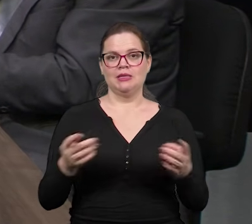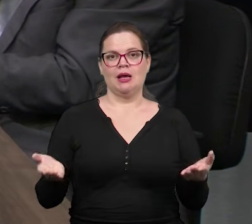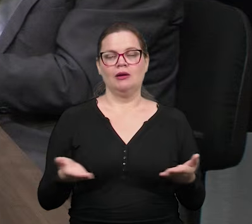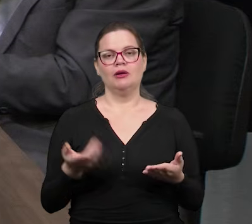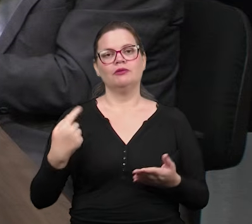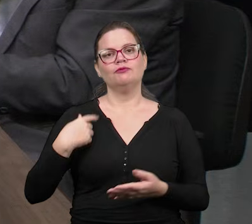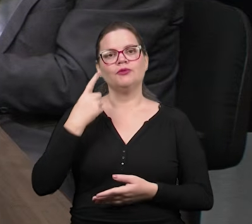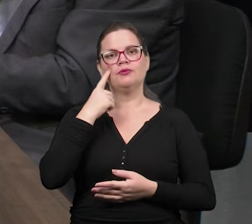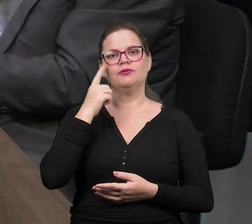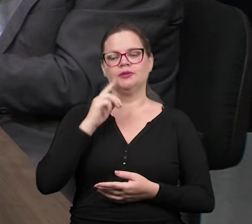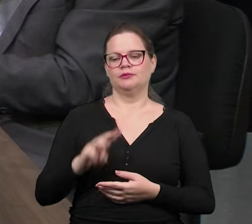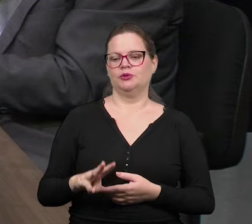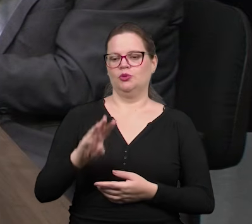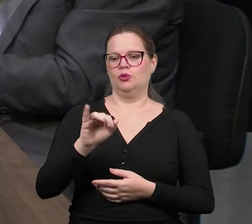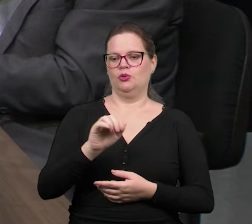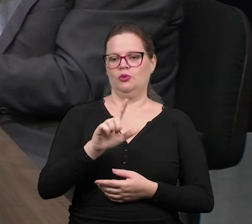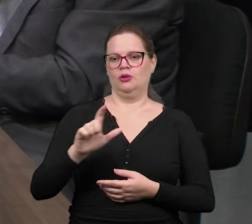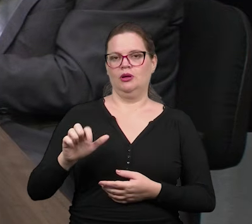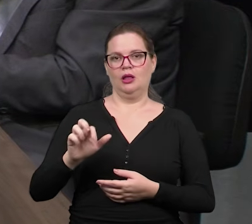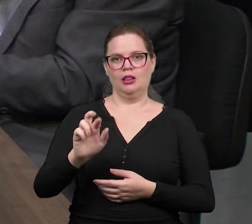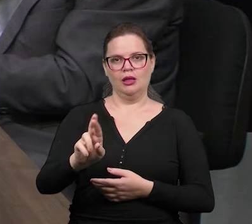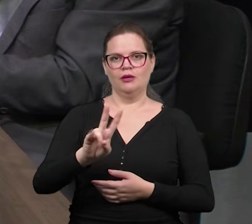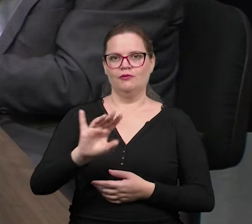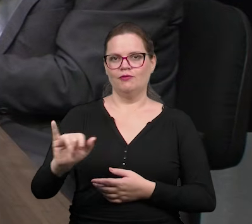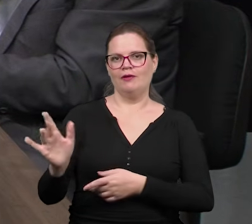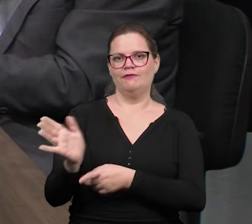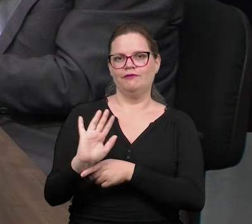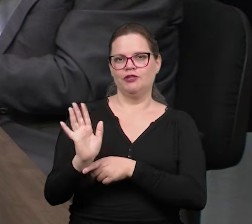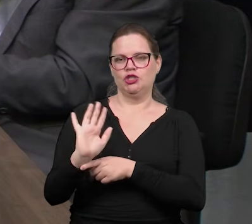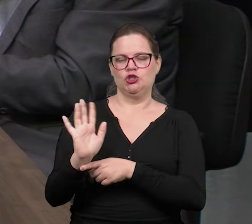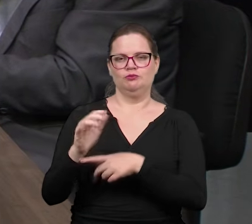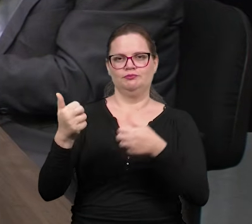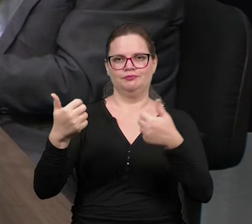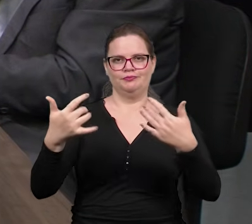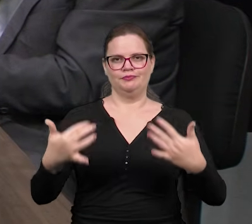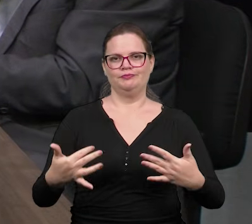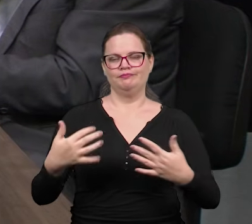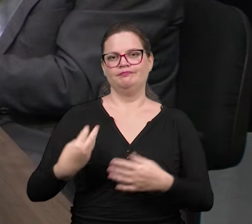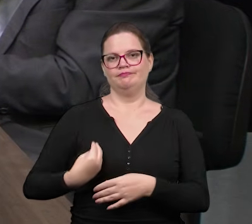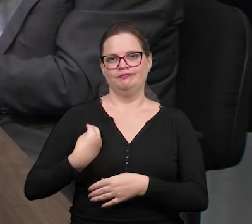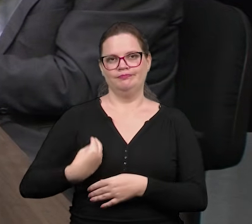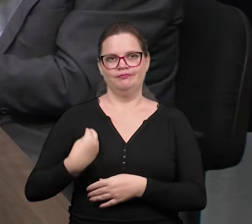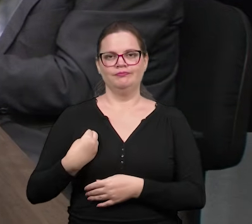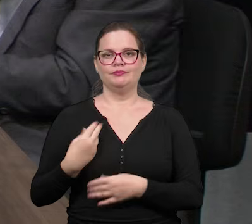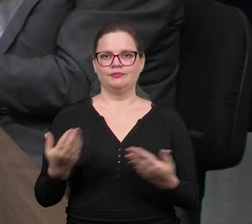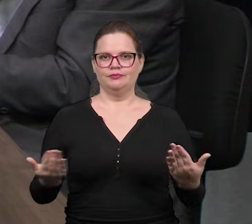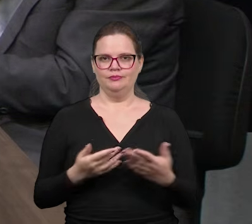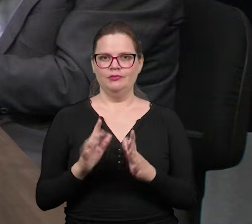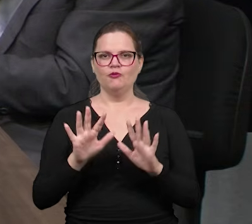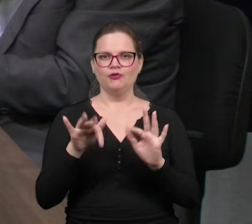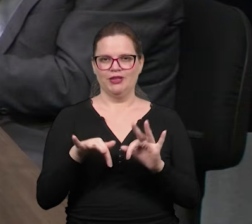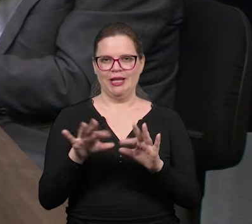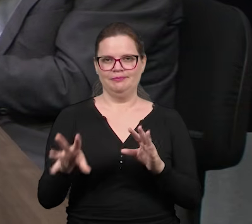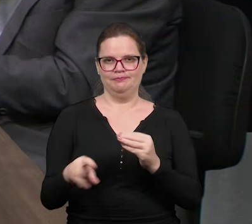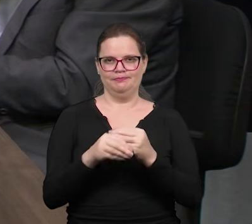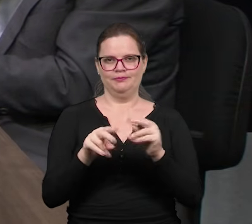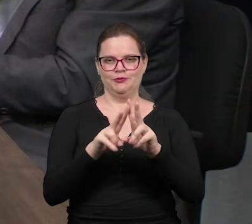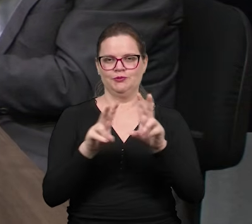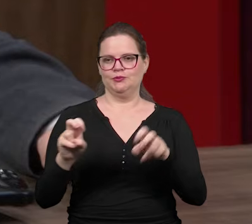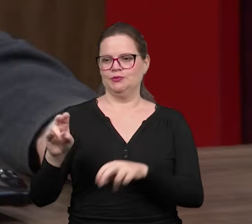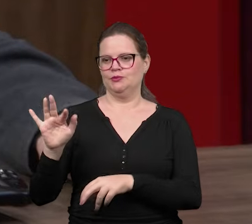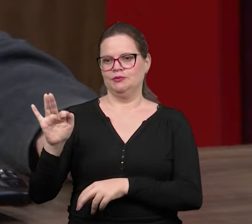a participação do Willer. E aí eu vou chamar aqui para ele trazer uma participação, fazendo o fechamento desse episódio sobre a